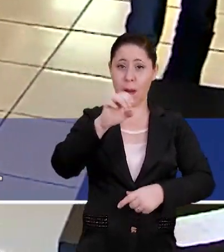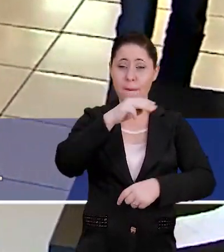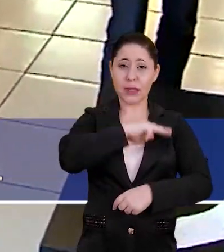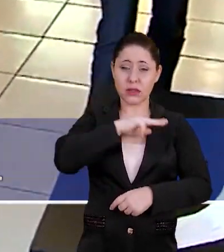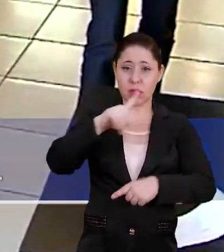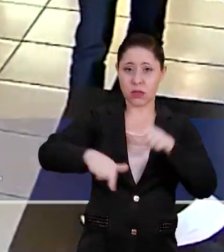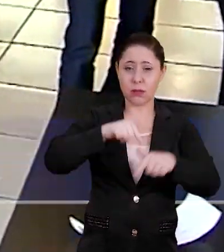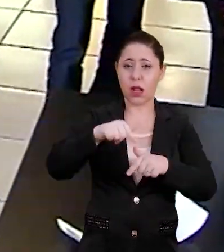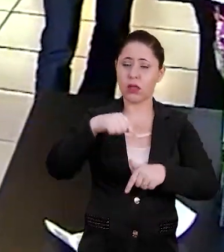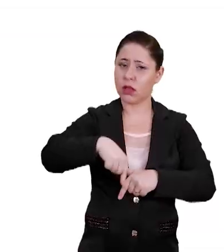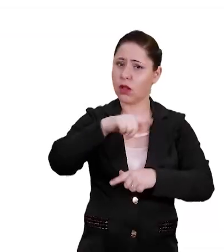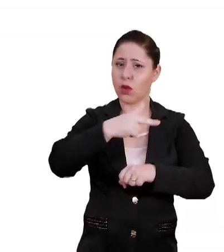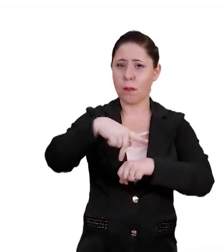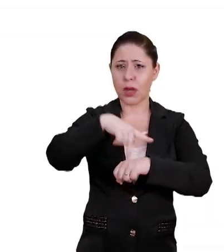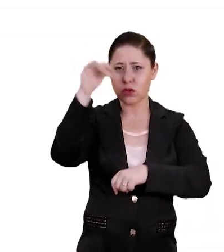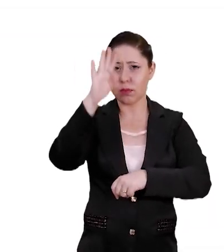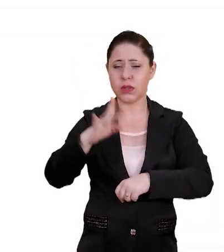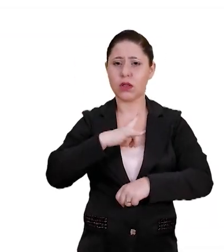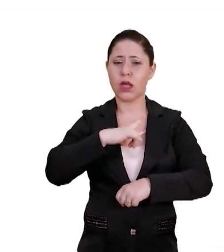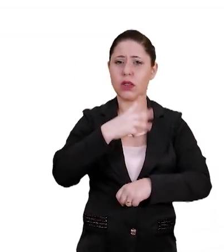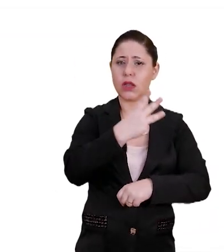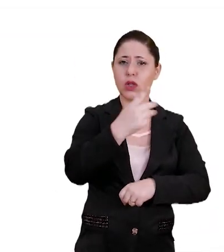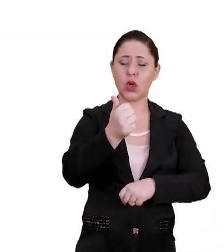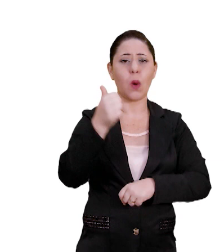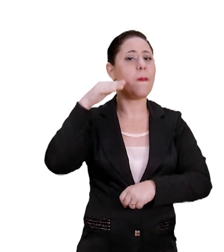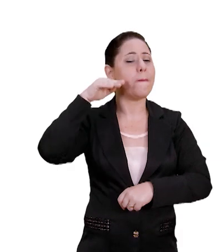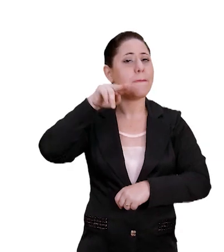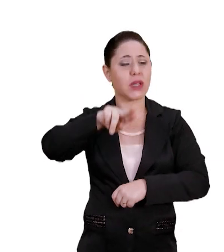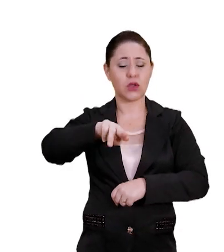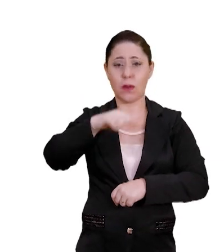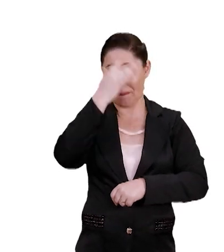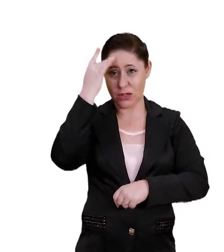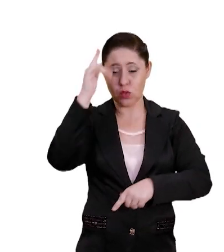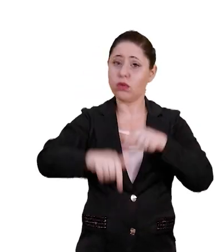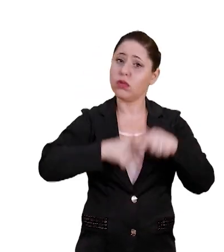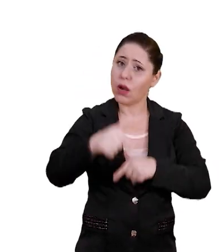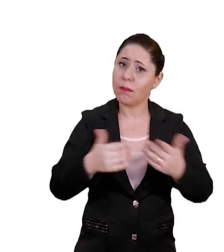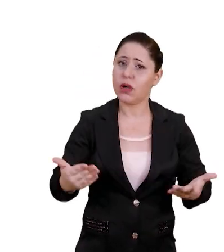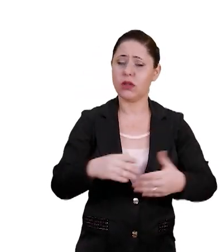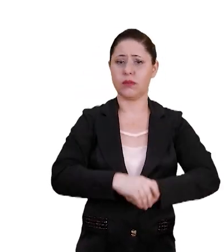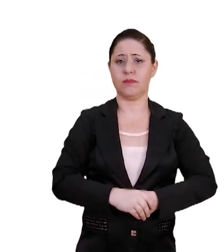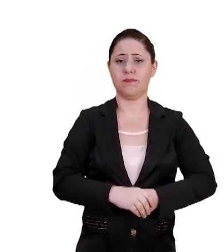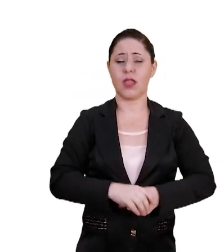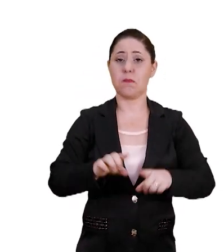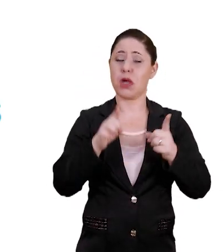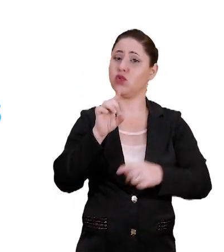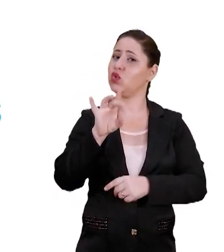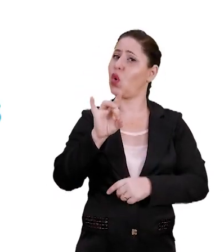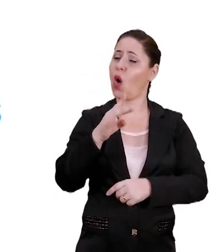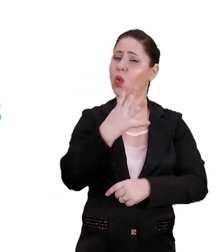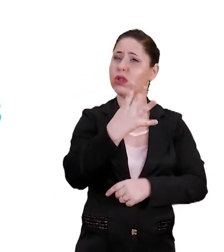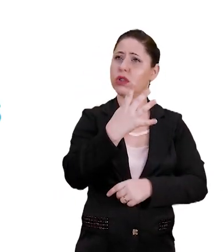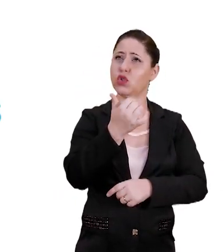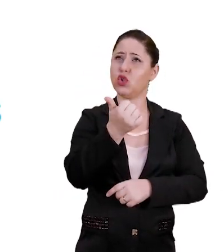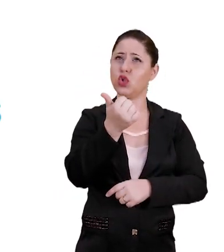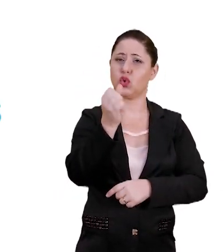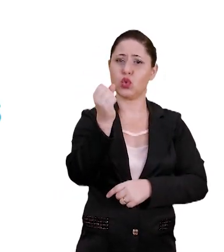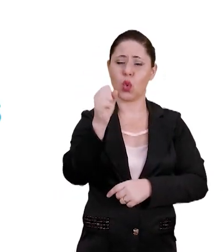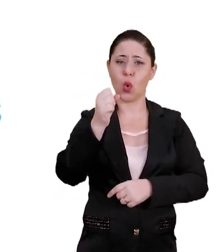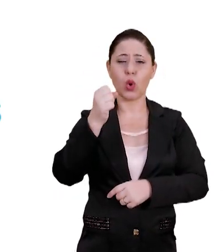e o Ministério do Trabalho, no Brasil existem 31 milhões de deficientes em idade produtiva, mas